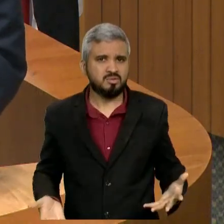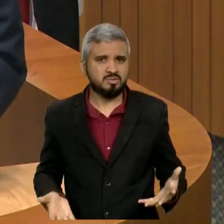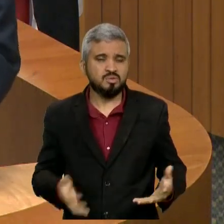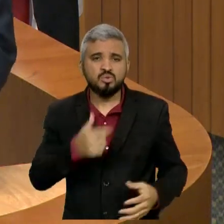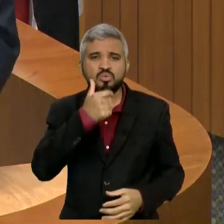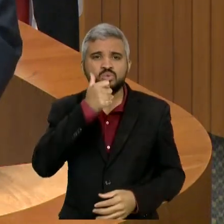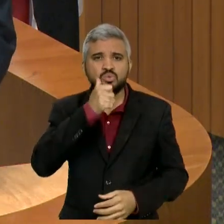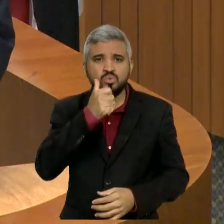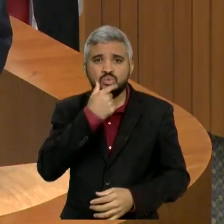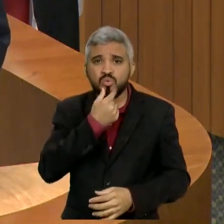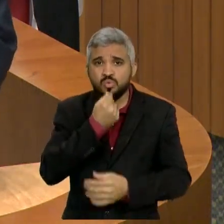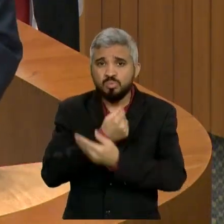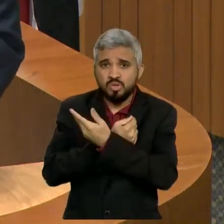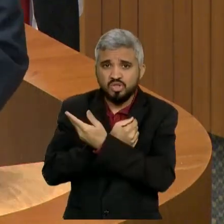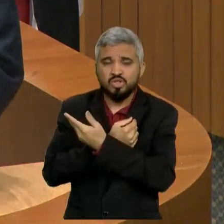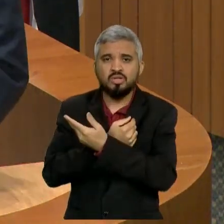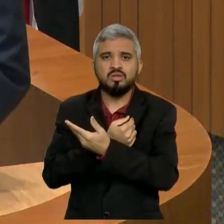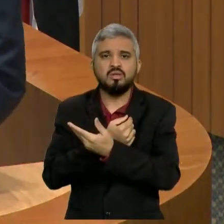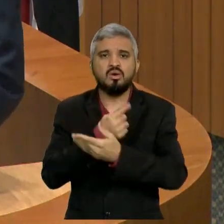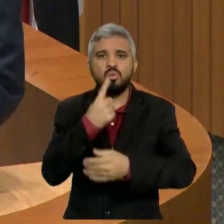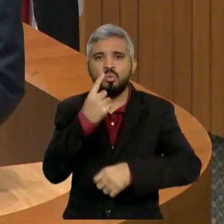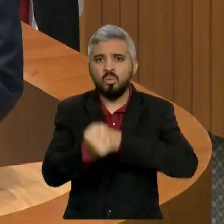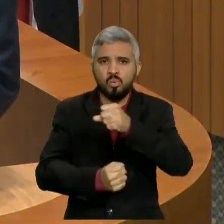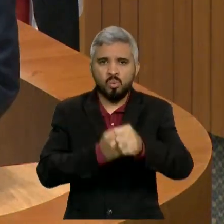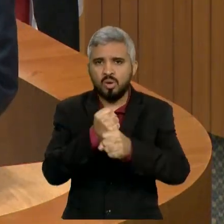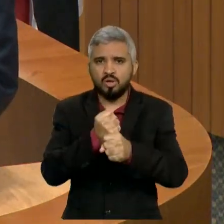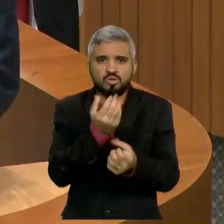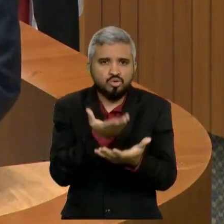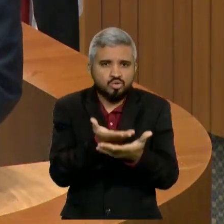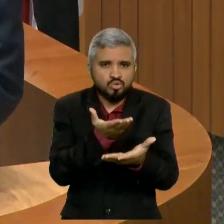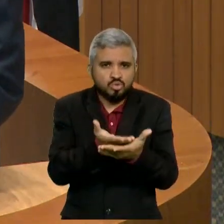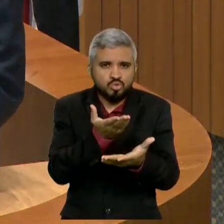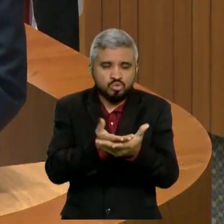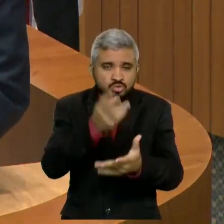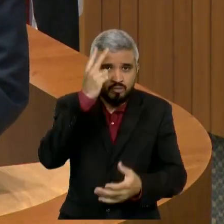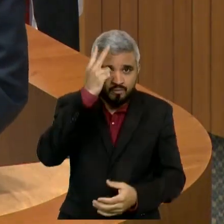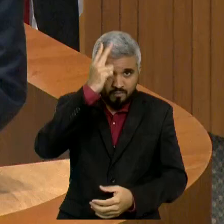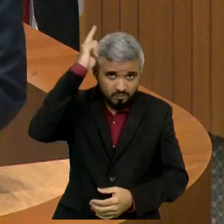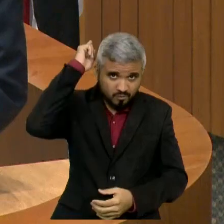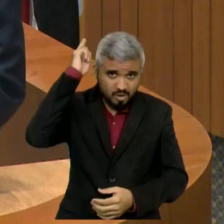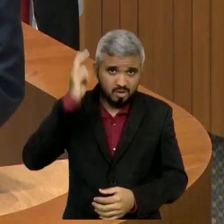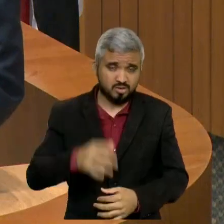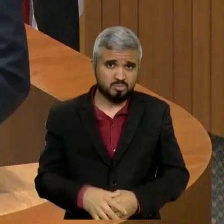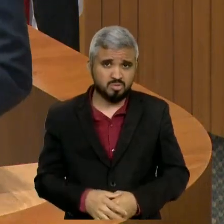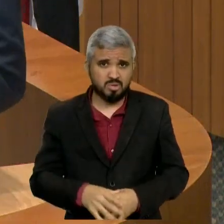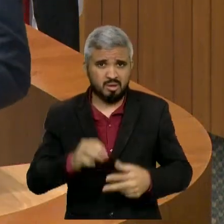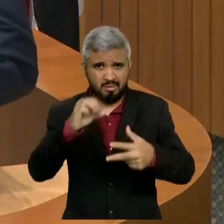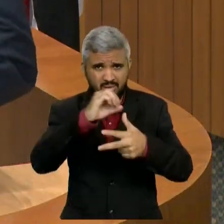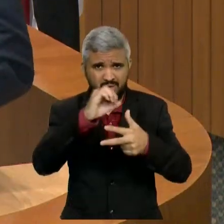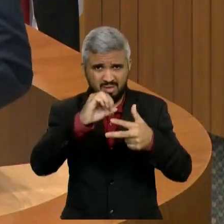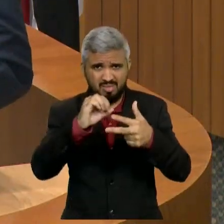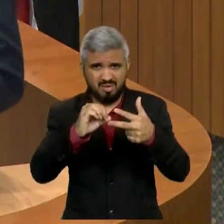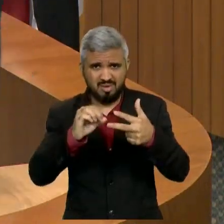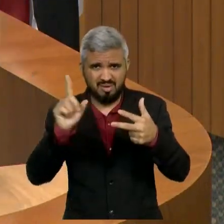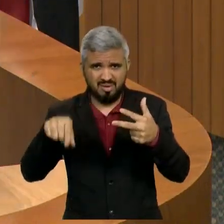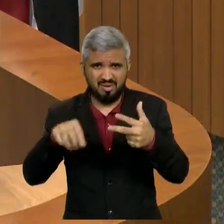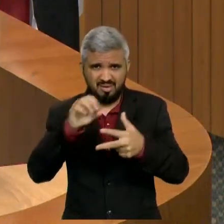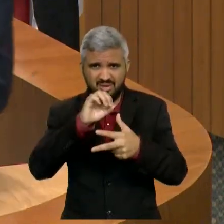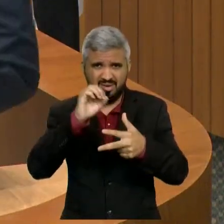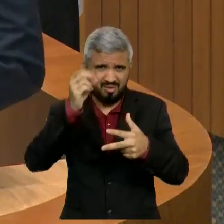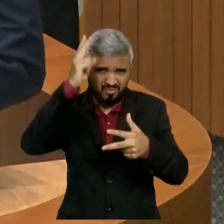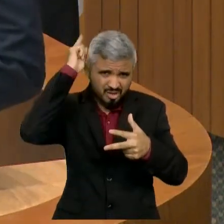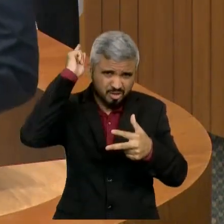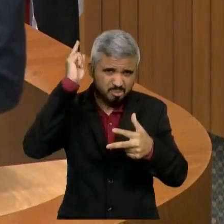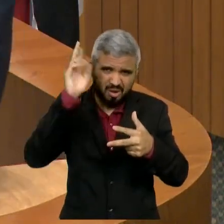com a frustração de mais um ano de estudo de vestibular, de Enem, né? Porque vestibular era no meu tempo, de